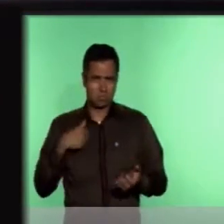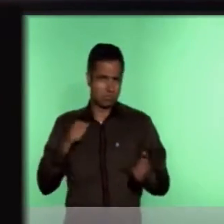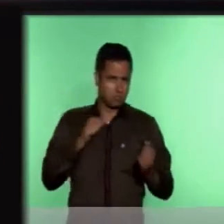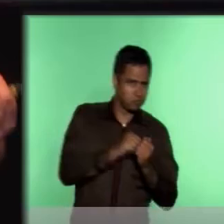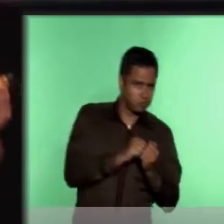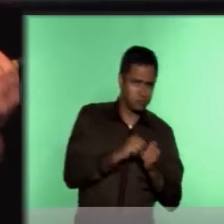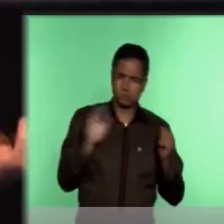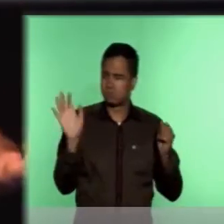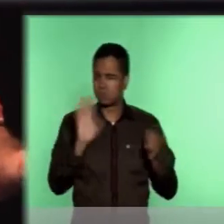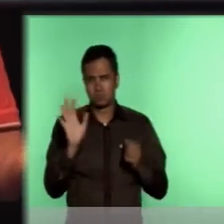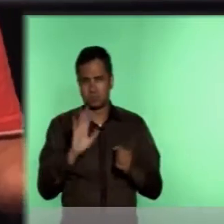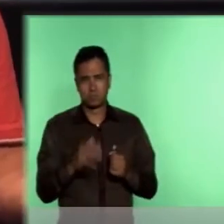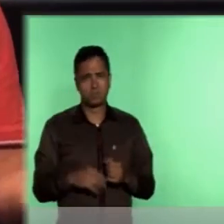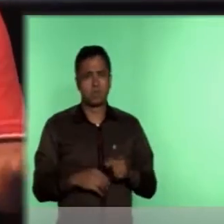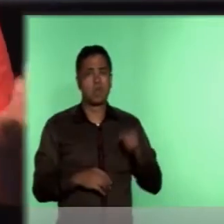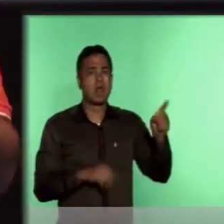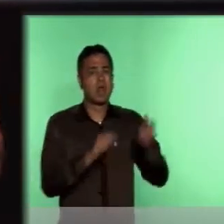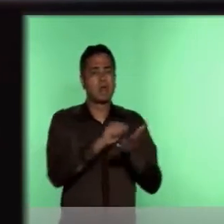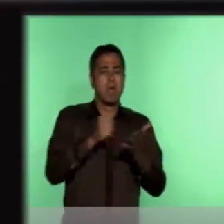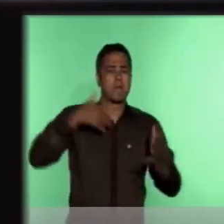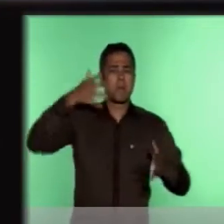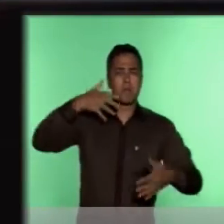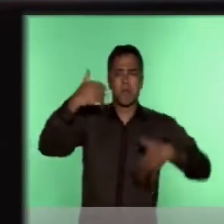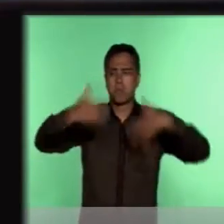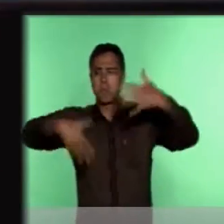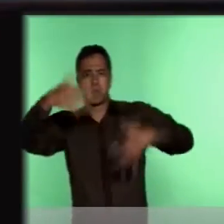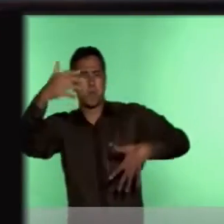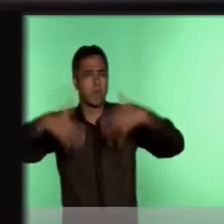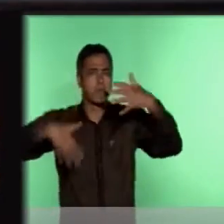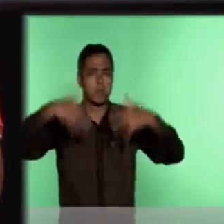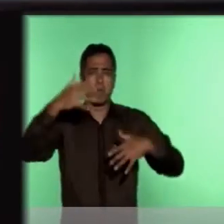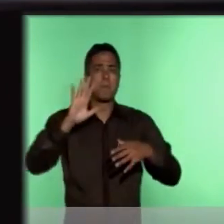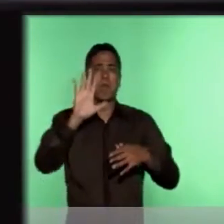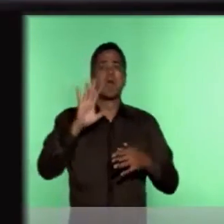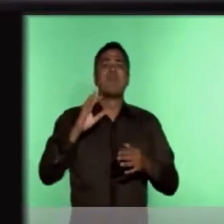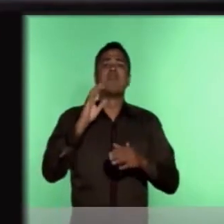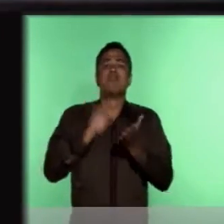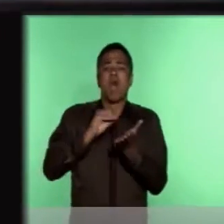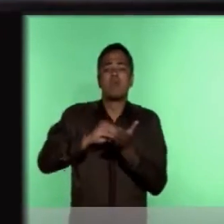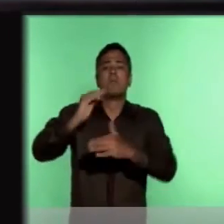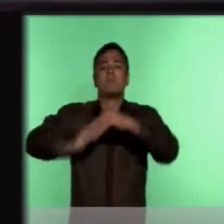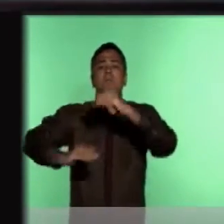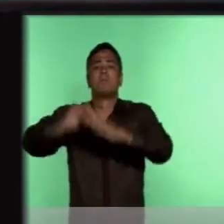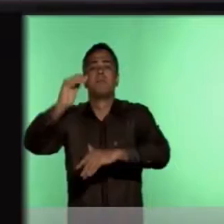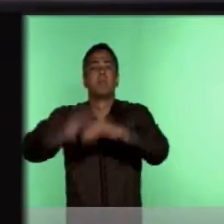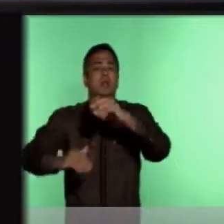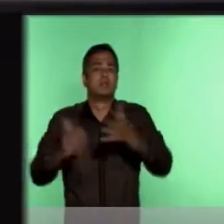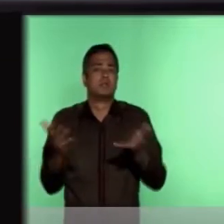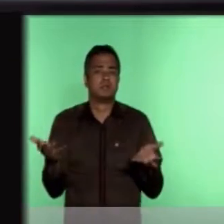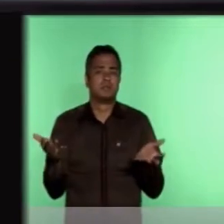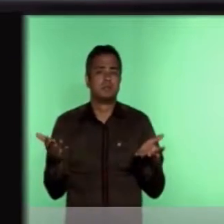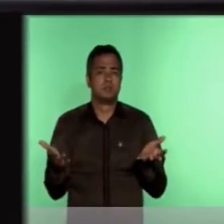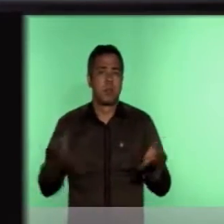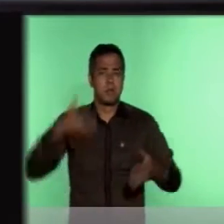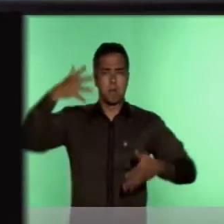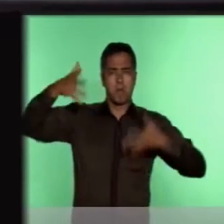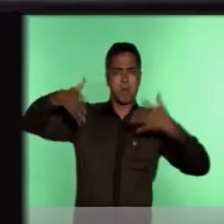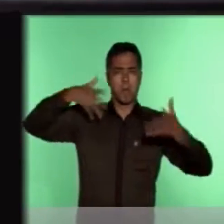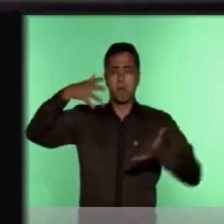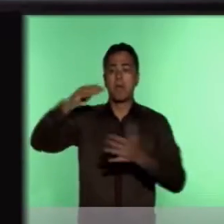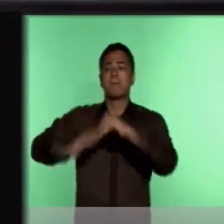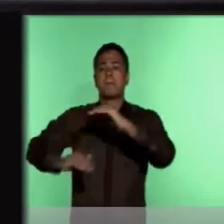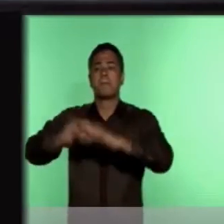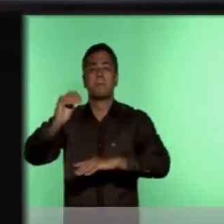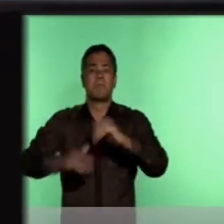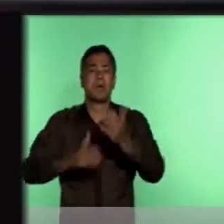prática, não existe coerência entre o organizador do evento e o direito à educação. Então, não participar também é uma postura política, né?